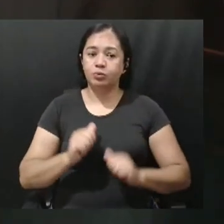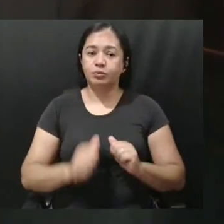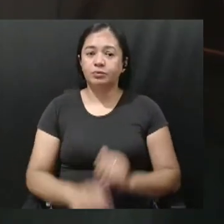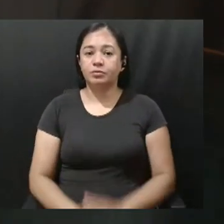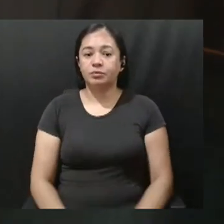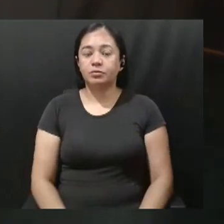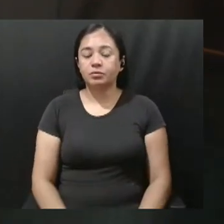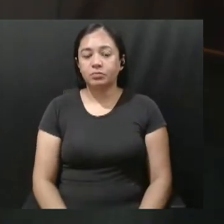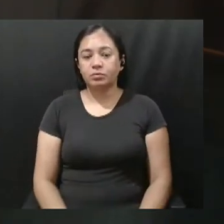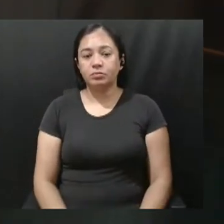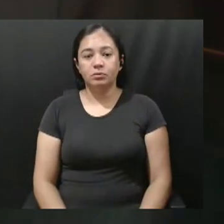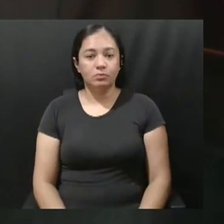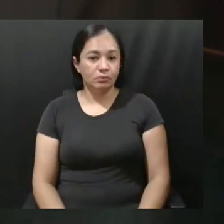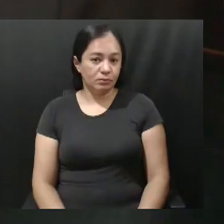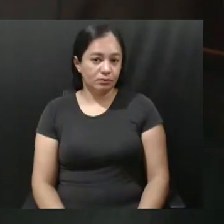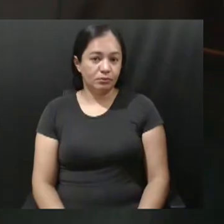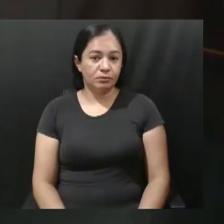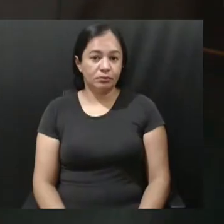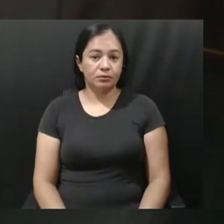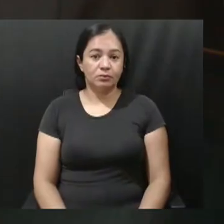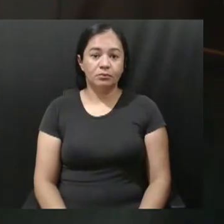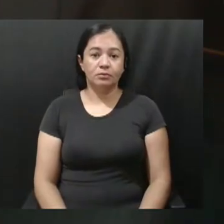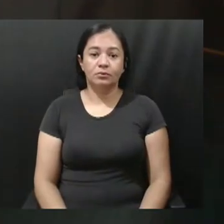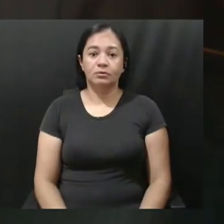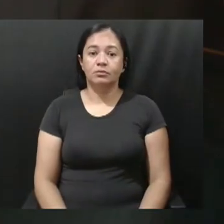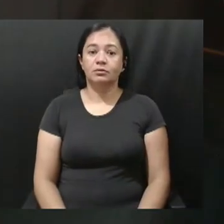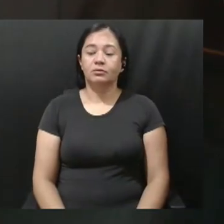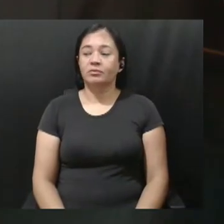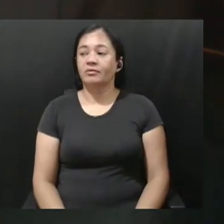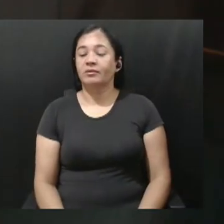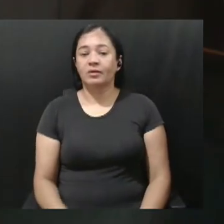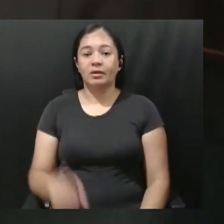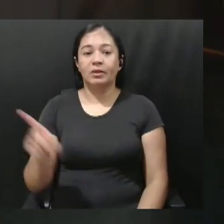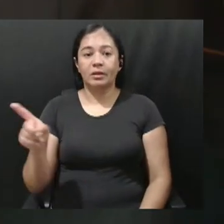Luiz, porque olha só, a Letícia trouxe bem, a gente Uhum. precisa,